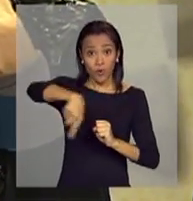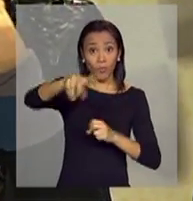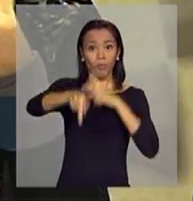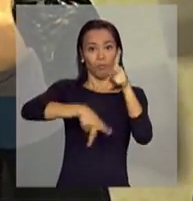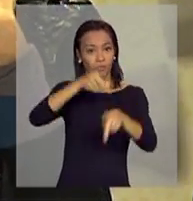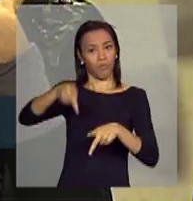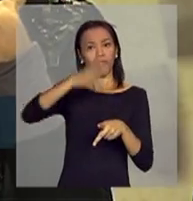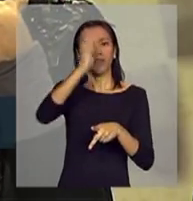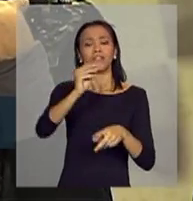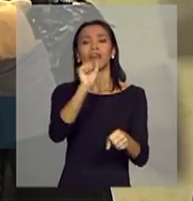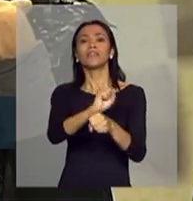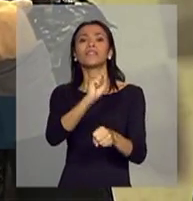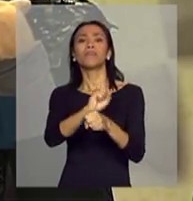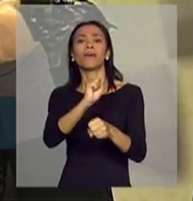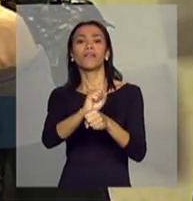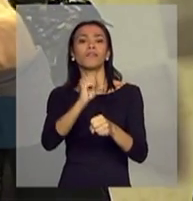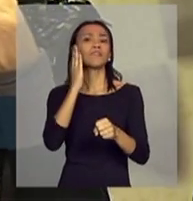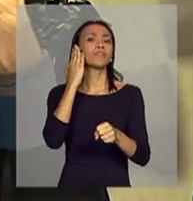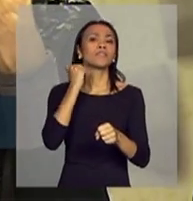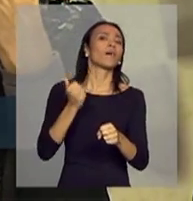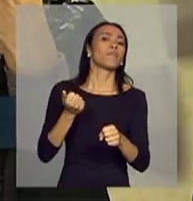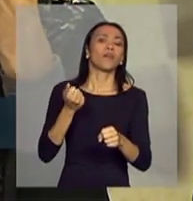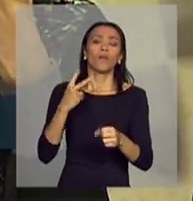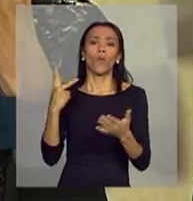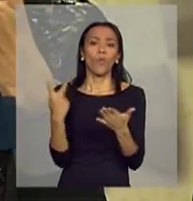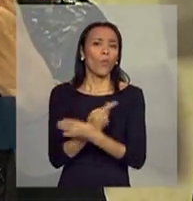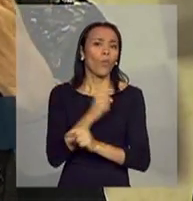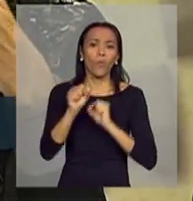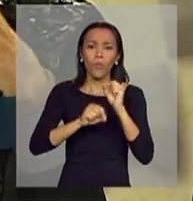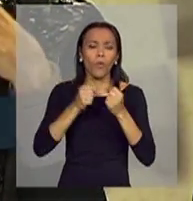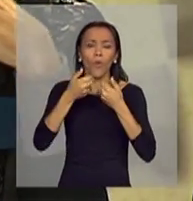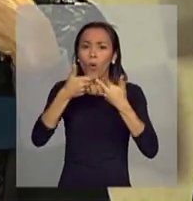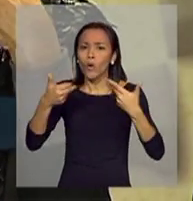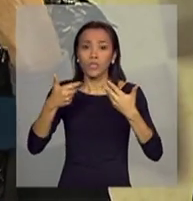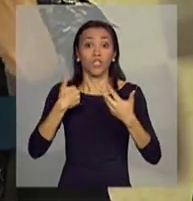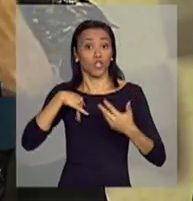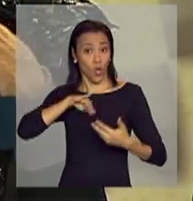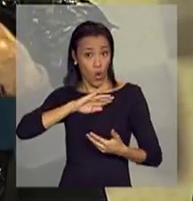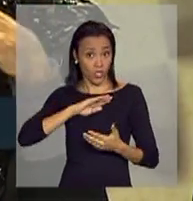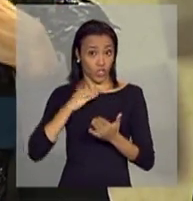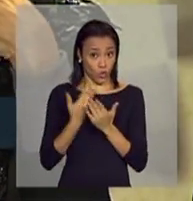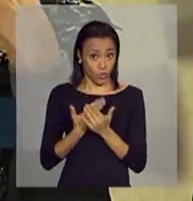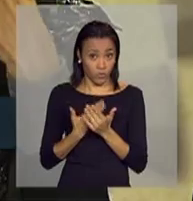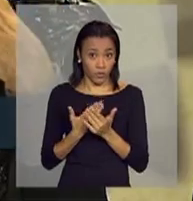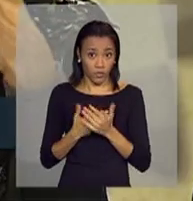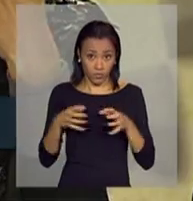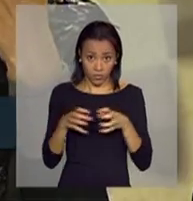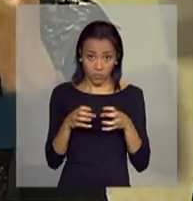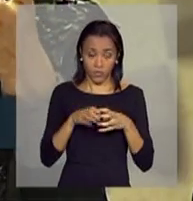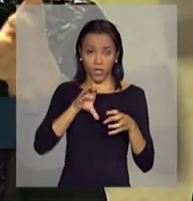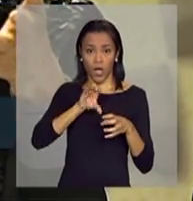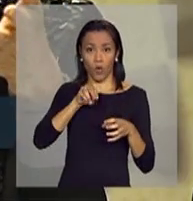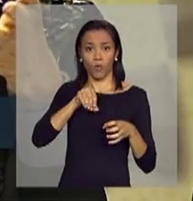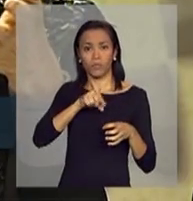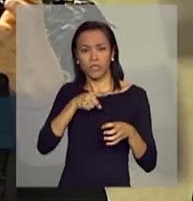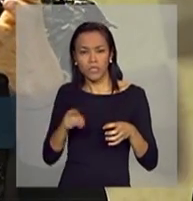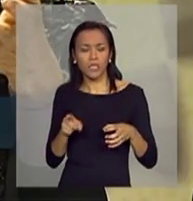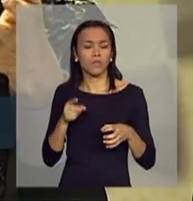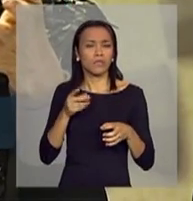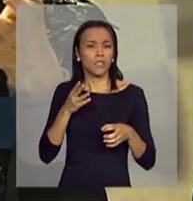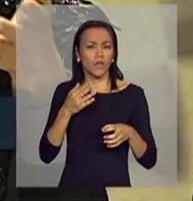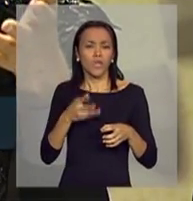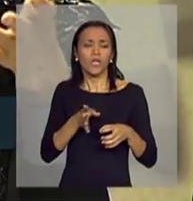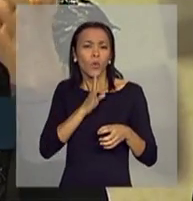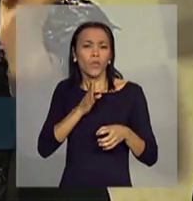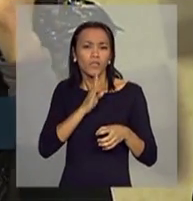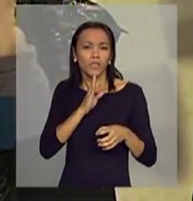de que nós usemos esses poderes, que nós os estudemos muito bem, os conheçamos e usemos esses poderes.